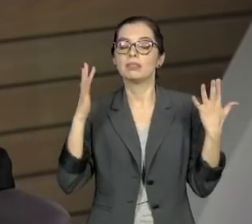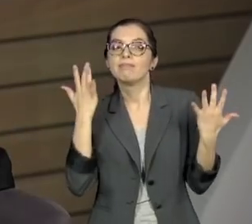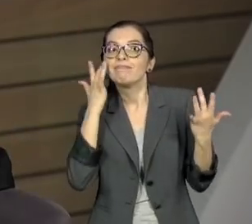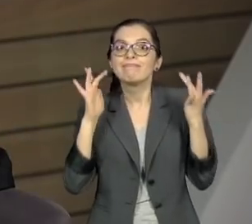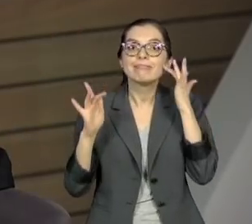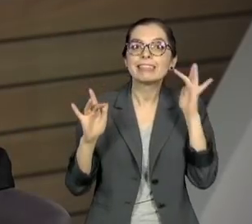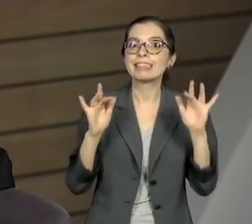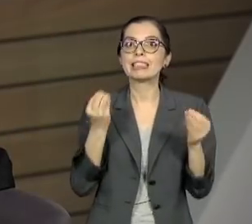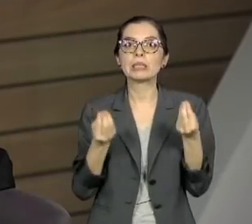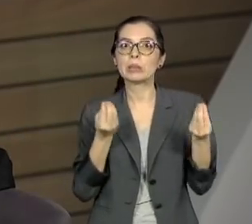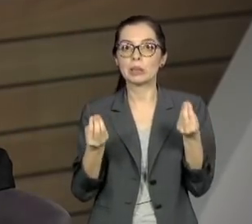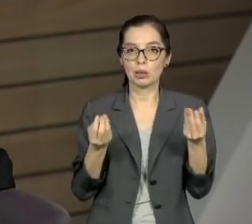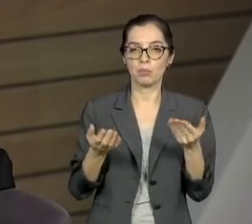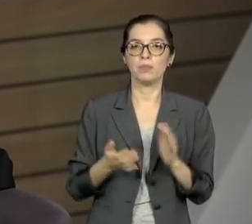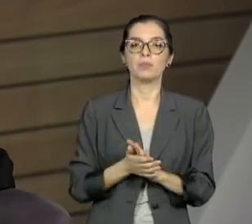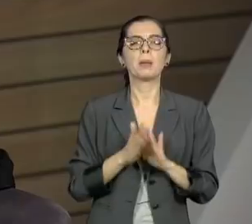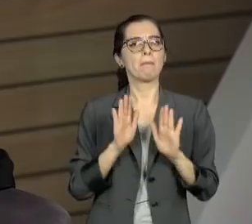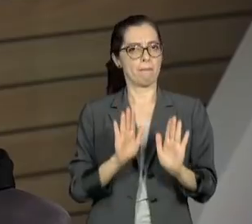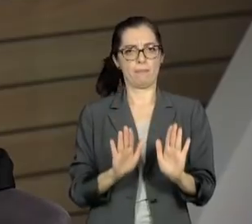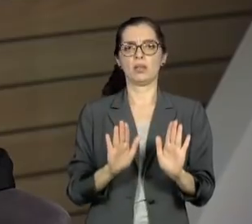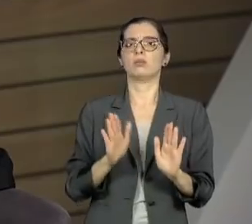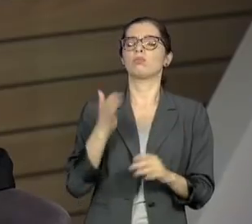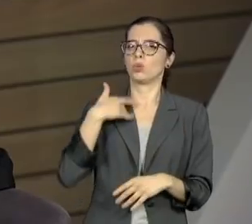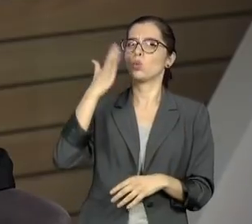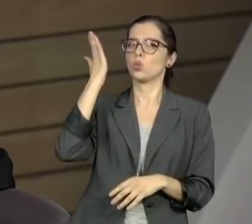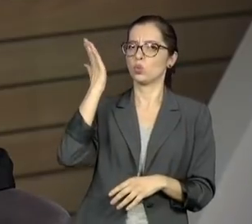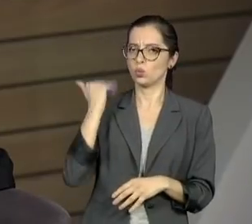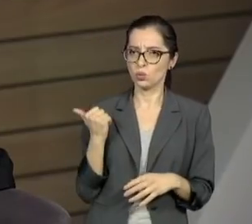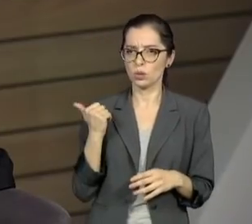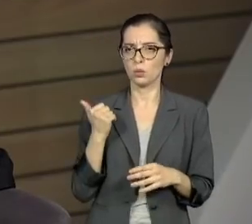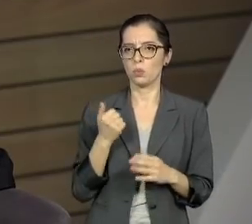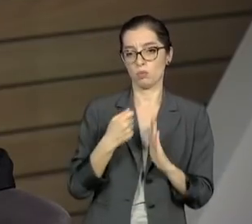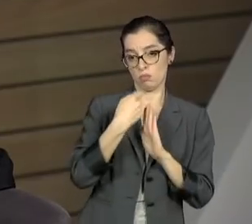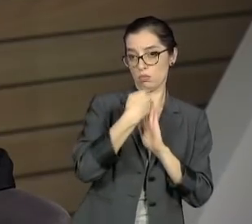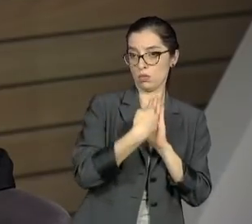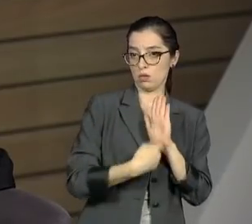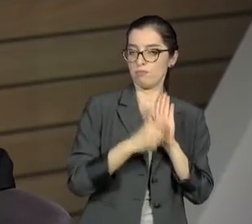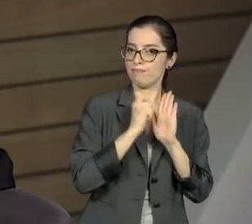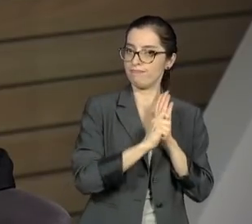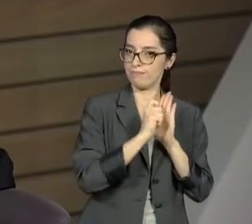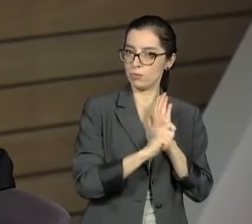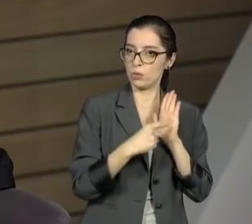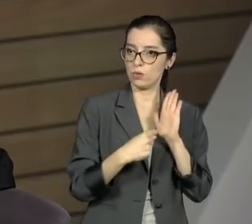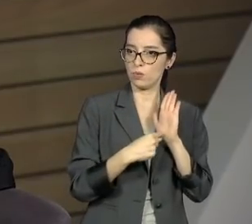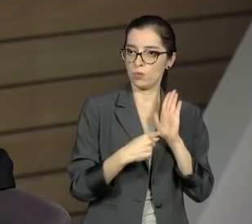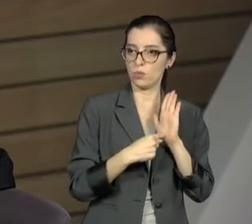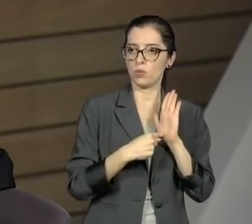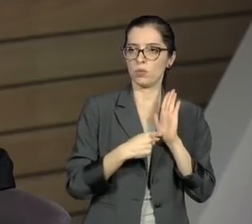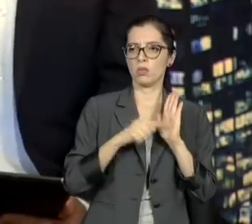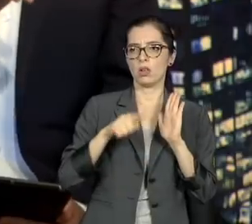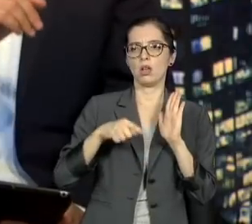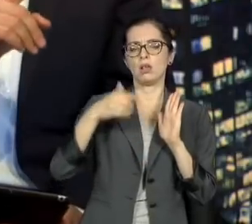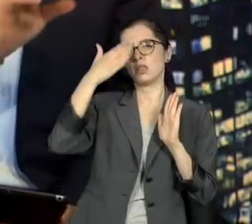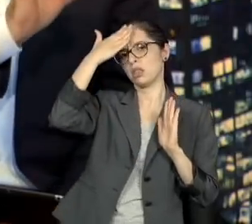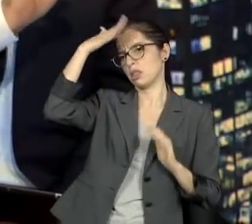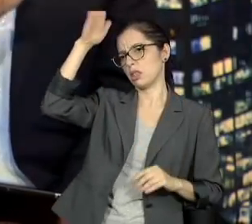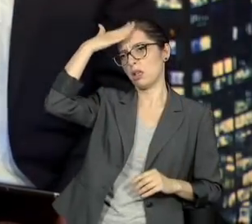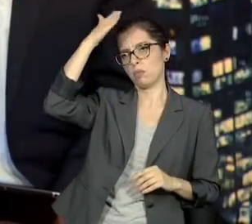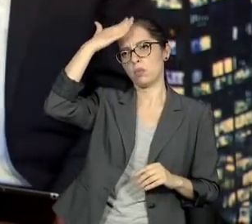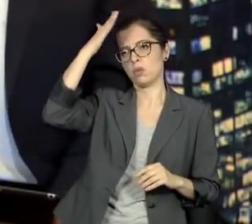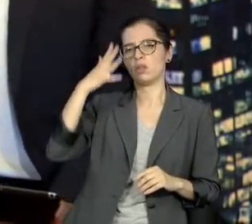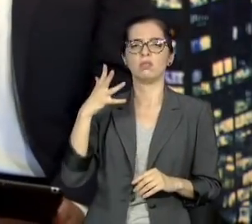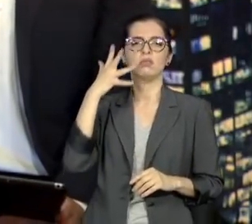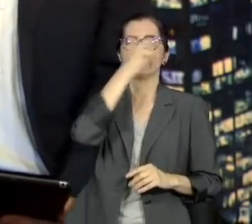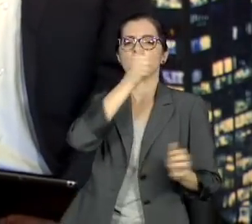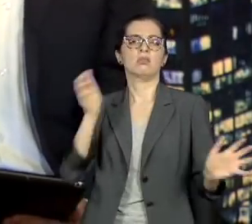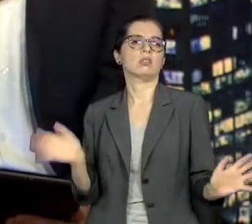esse é o problema. Só lembrando que o chanceler foi a pessoa que escreveu um texto dizendo que o Trump era a salvação do Ocidente. Uma pergunta